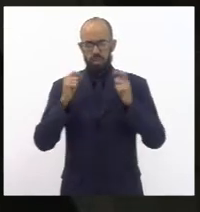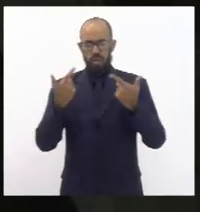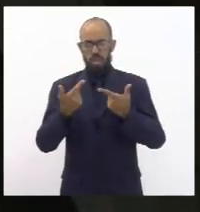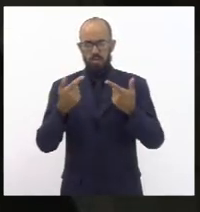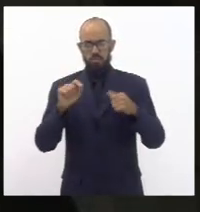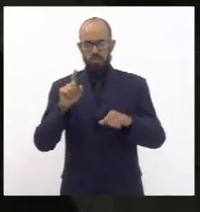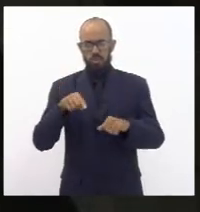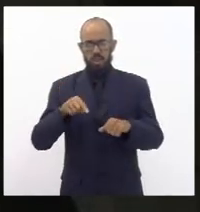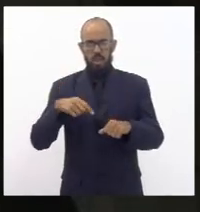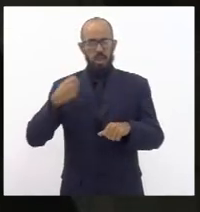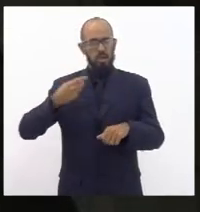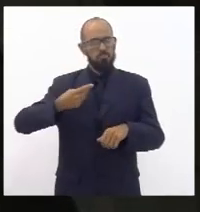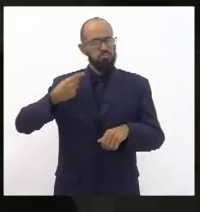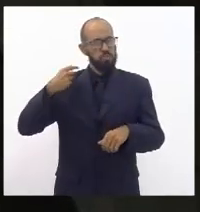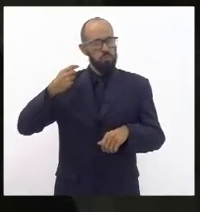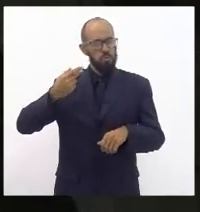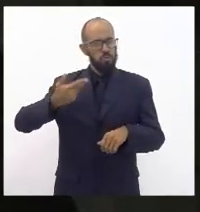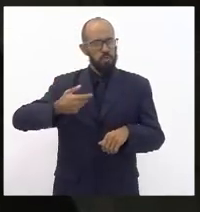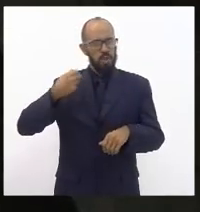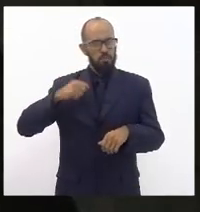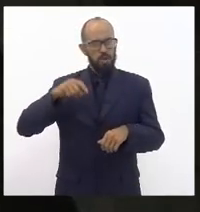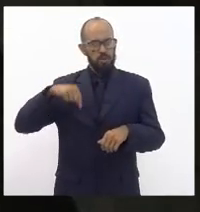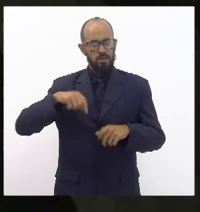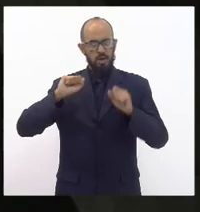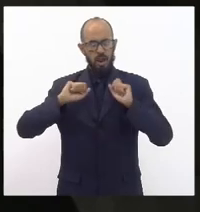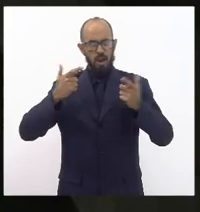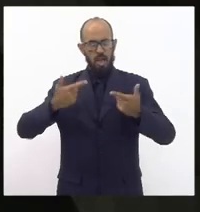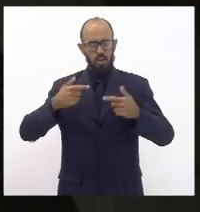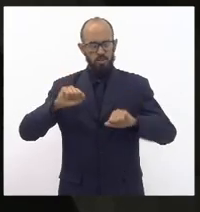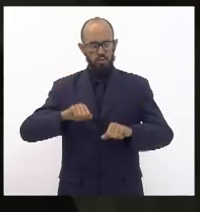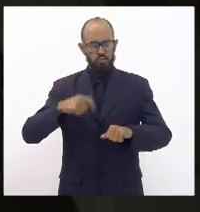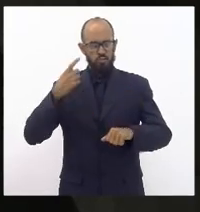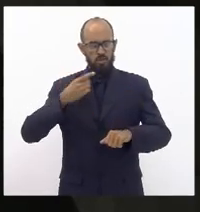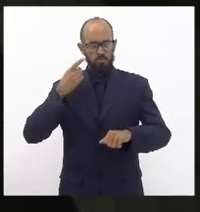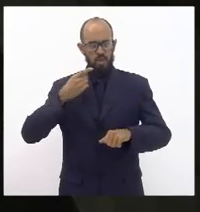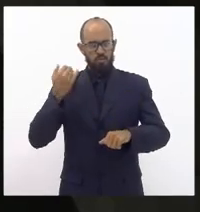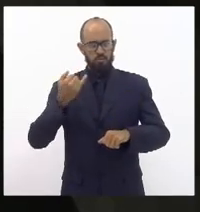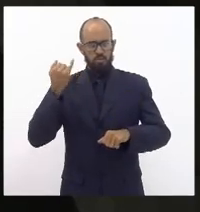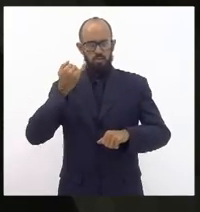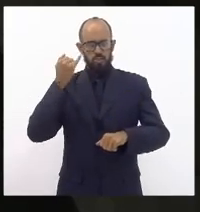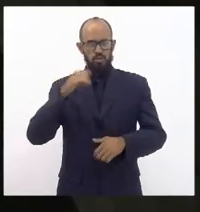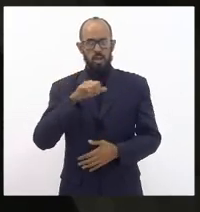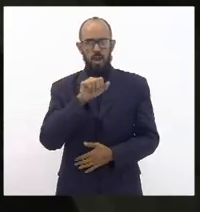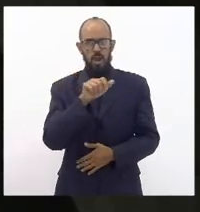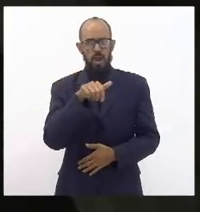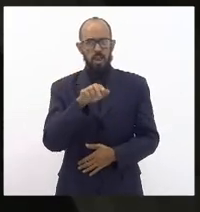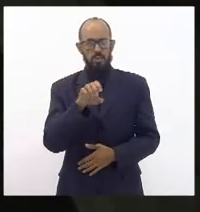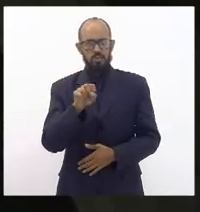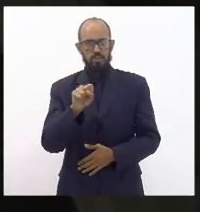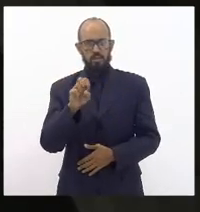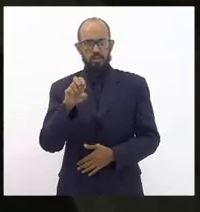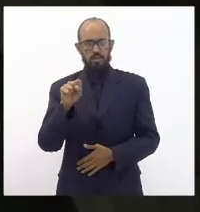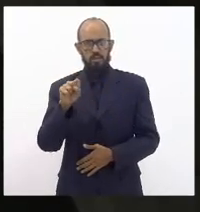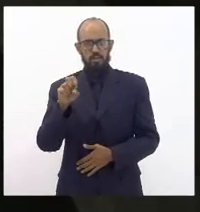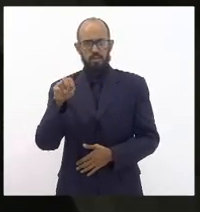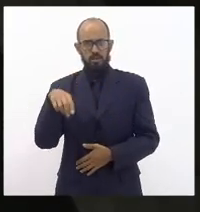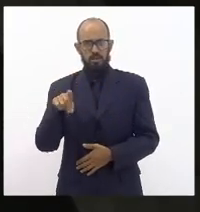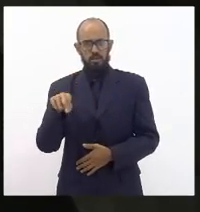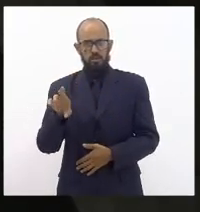um é um veterano de Mandato aqui na Assembleia o deputado de grande valor o próprio Alessandro Molon que já citei